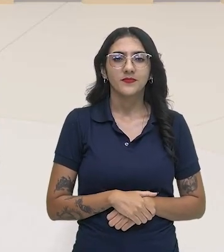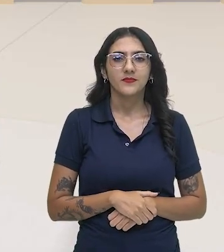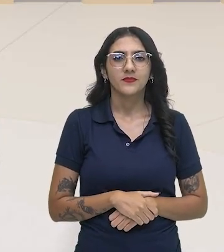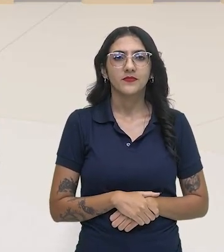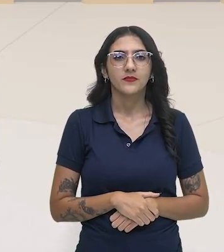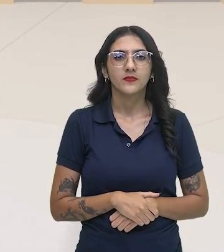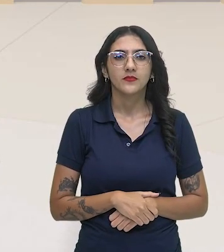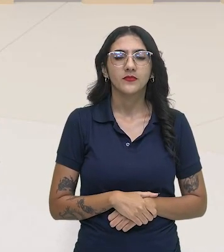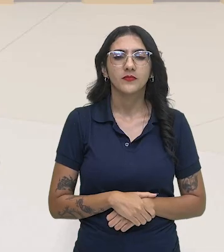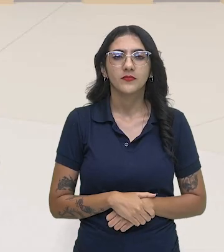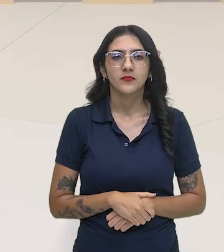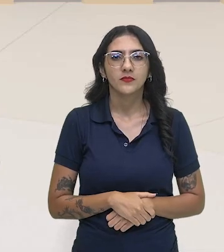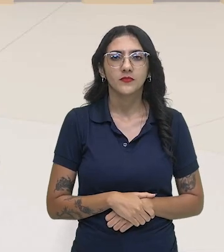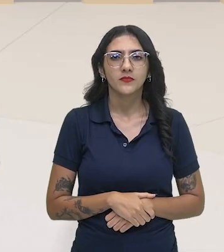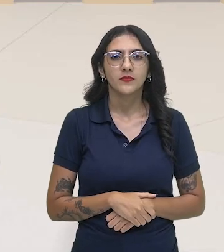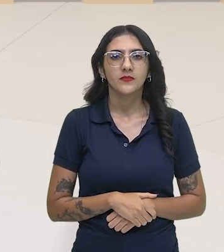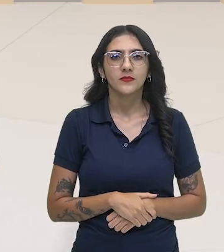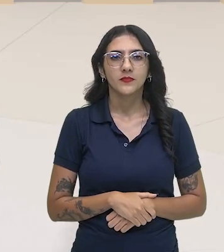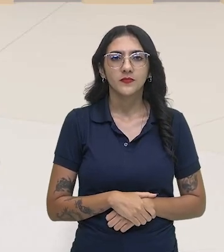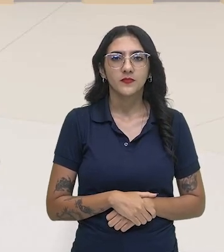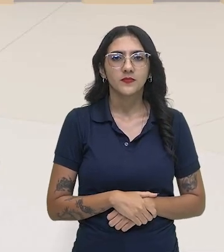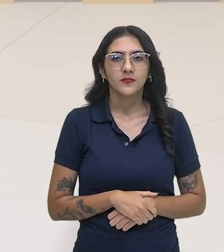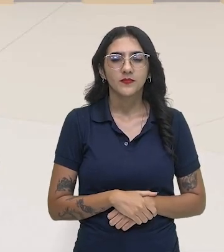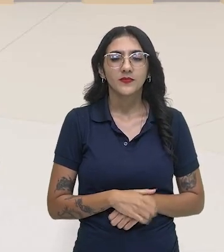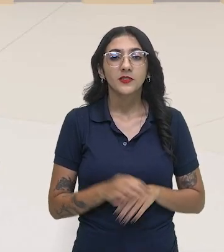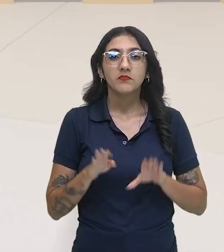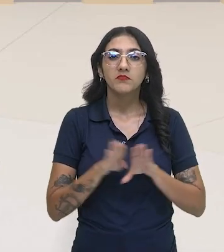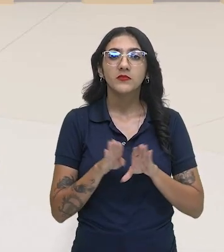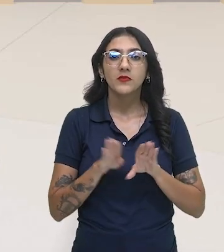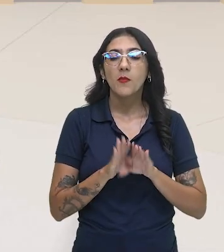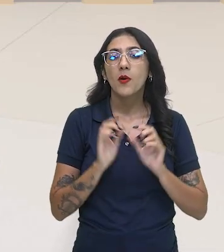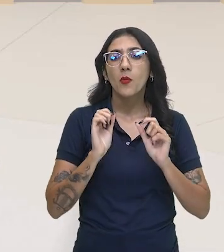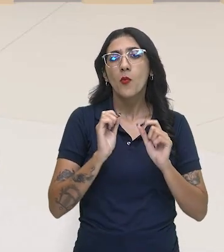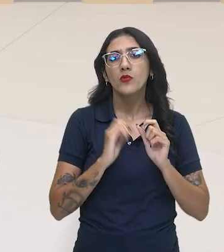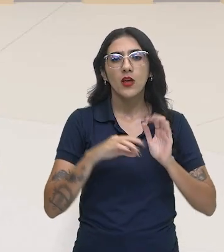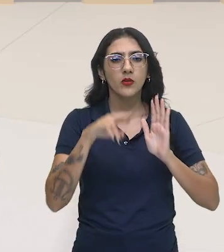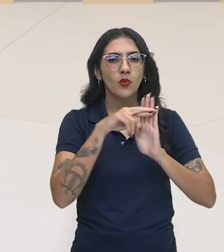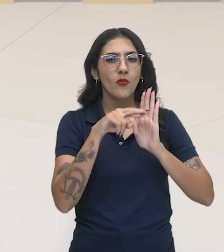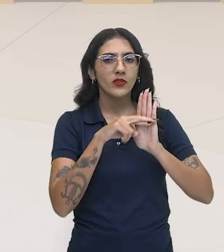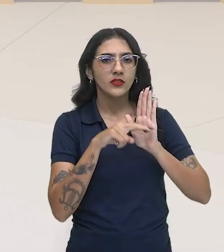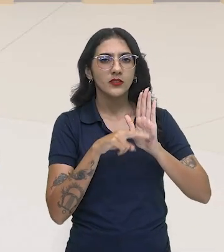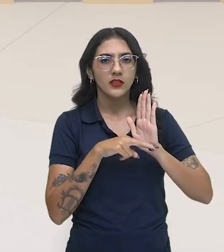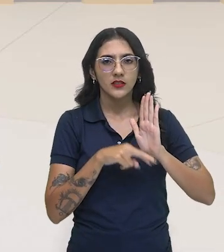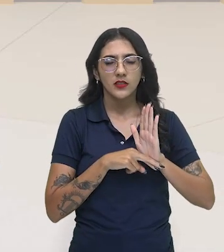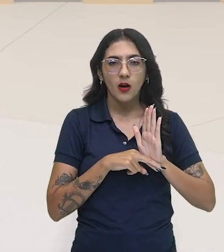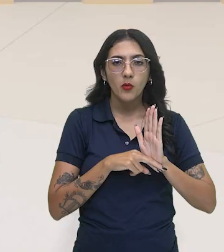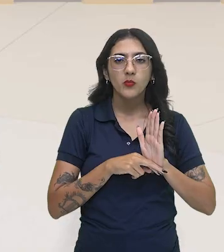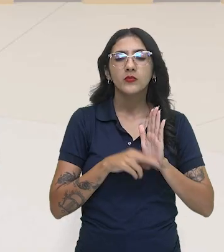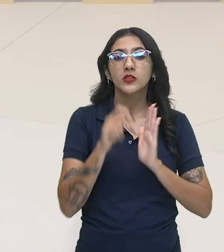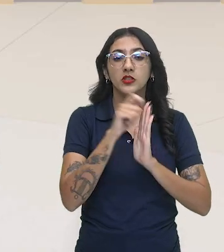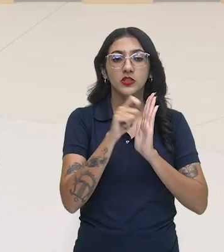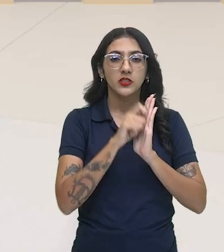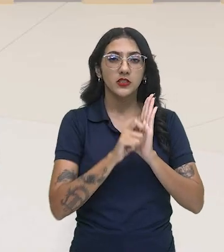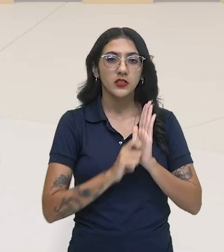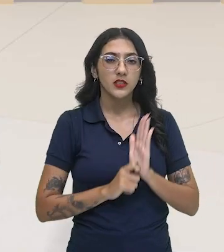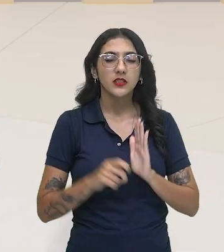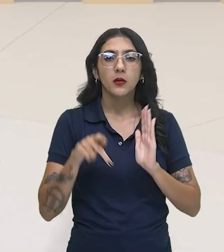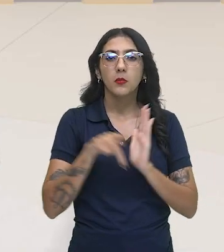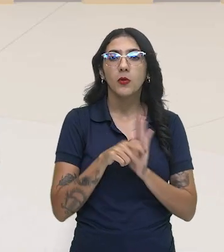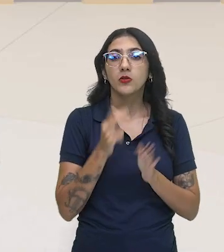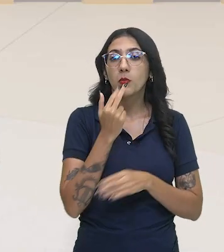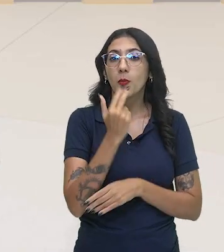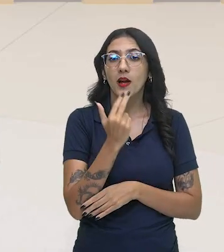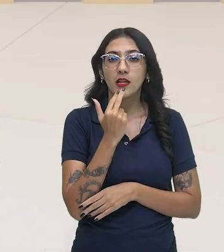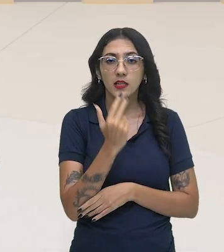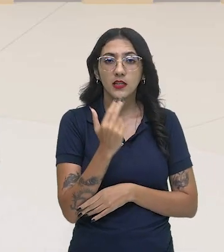Cadê? A questão da normatização da escrita, do outro povo da escrita, lá. de outro povo também, que é o... Da língua